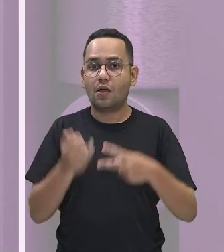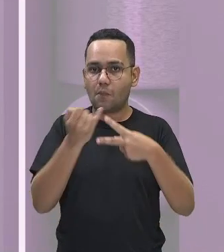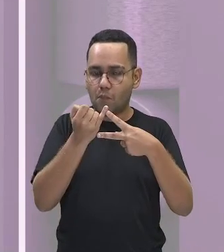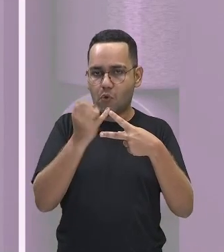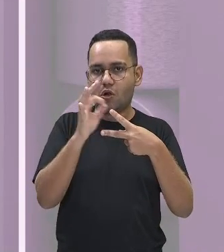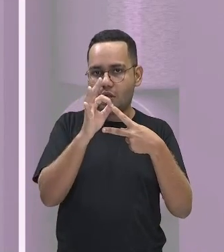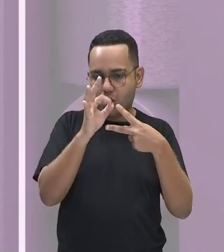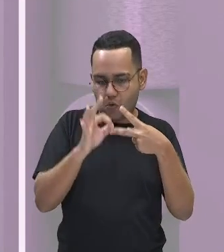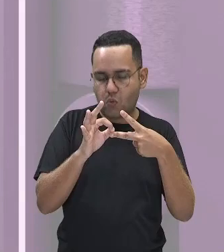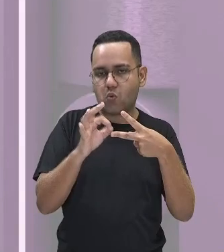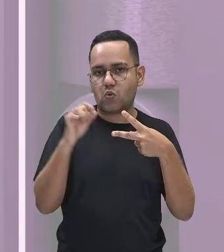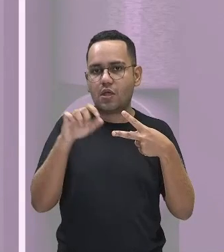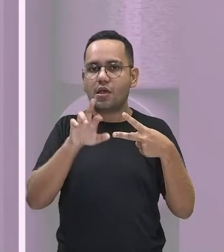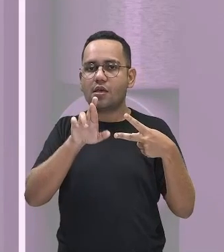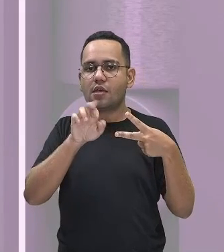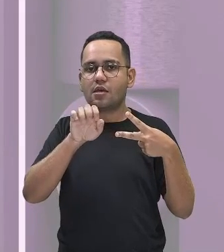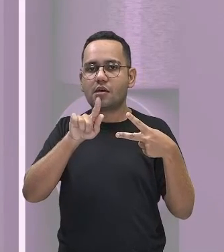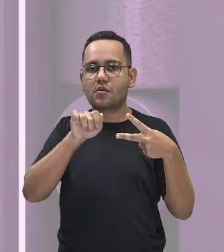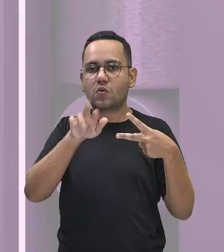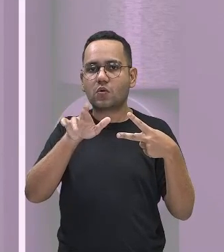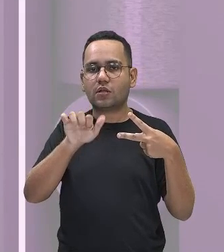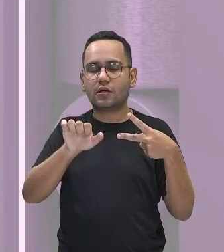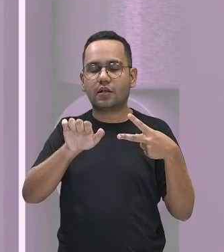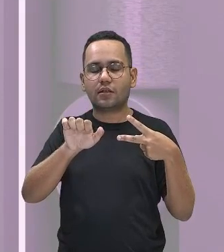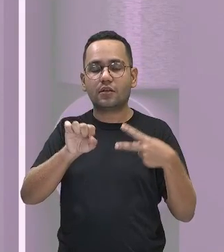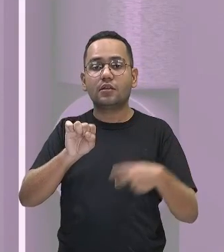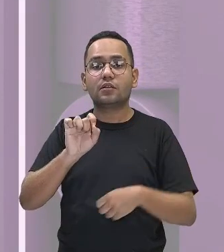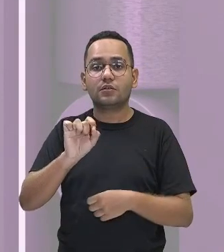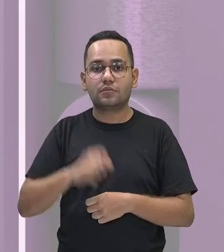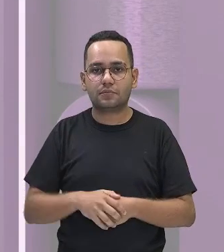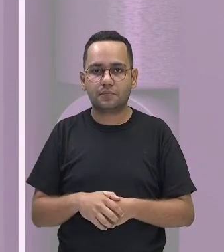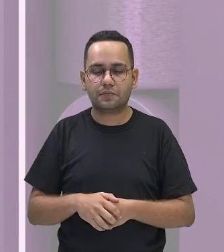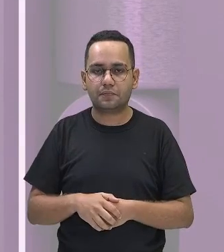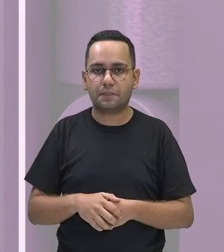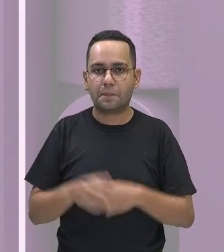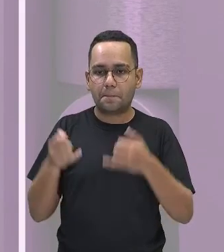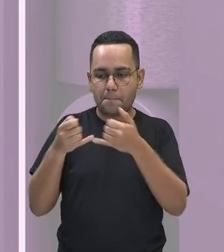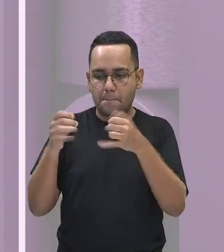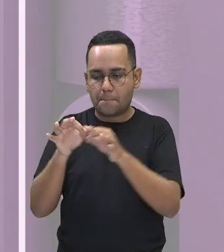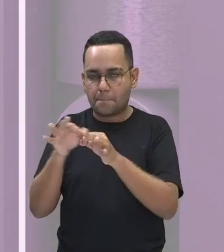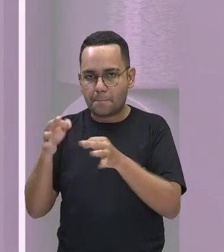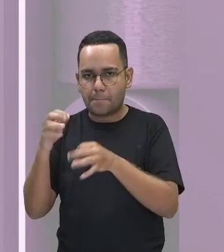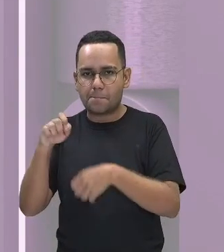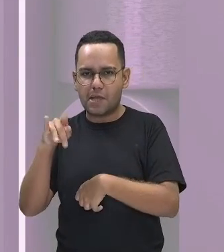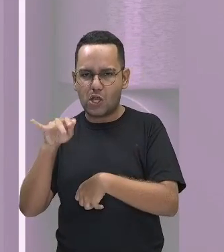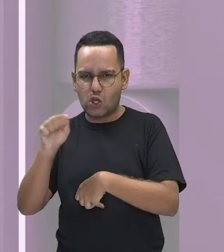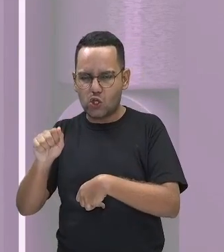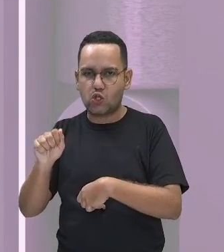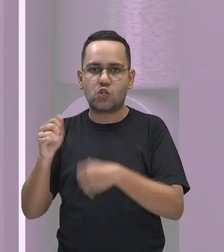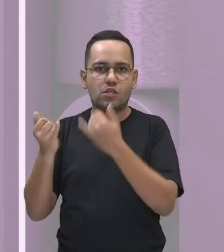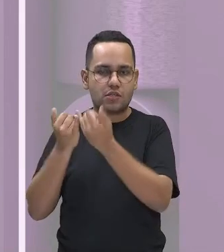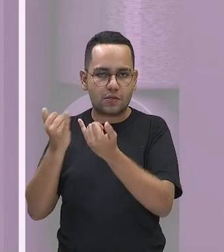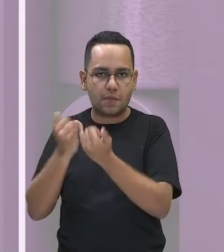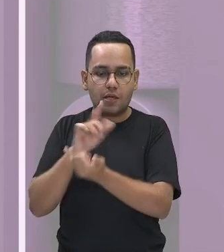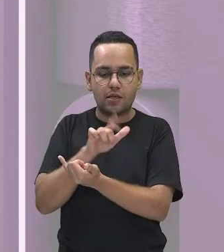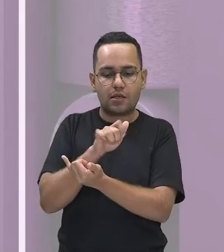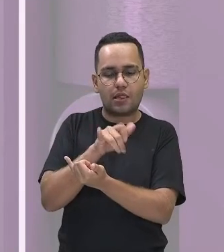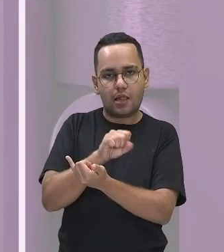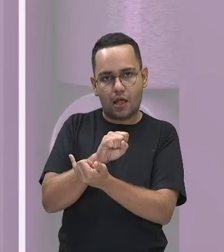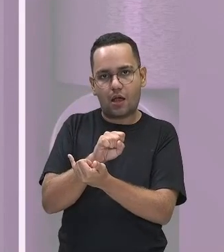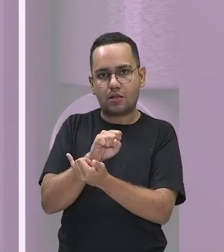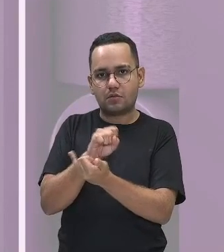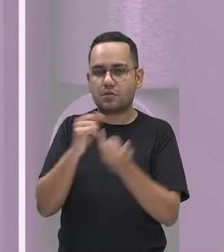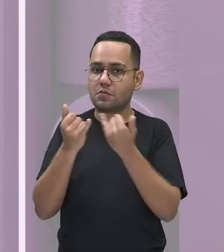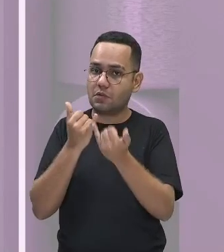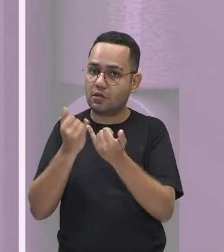são aqueles que possuem mesma medida, tá? Dos seus lados e também ângulos congruentes. Lados e